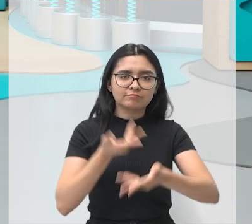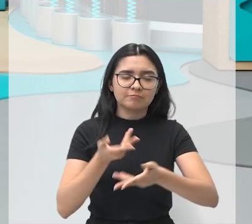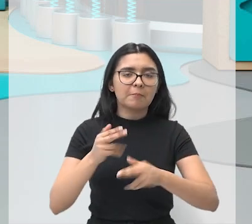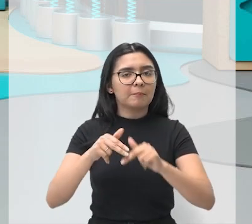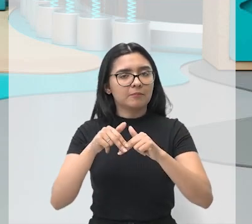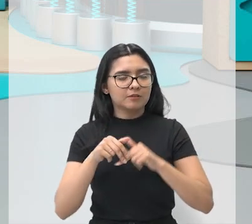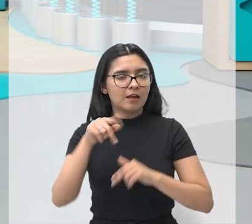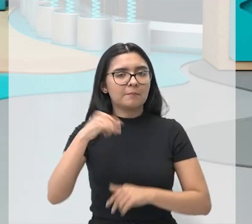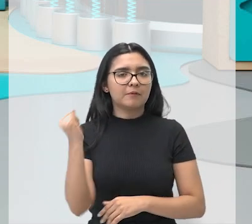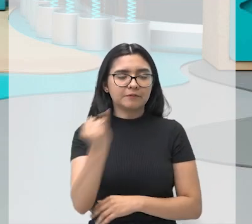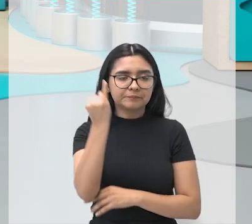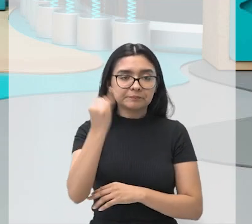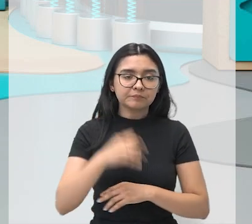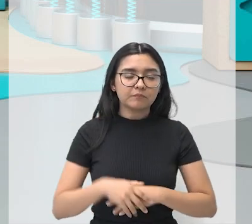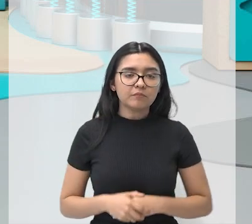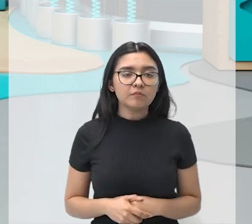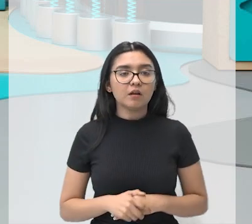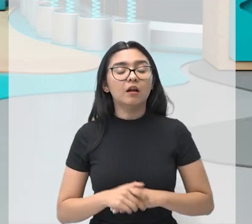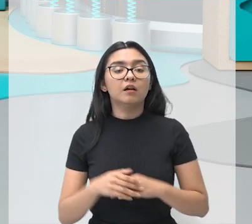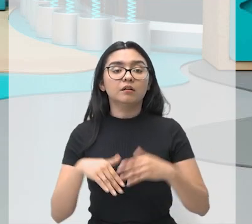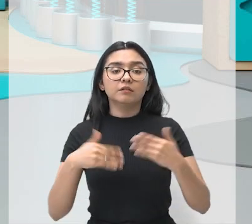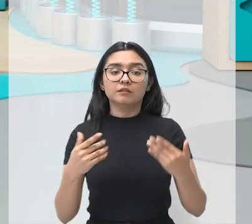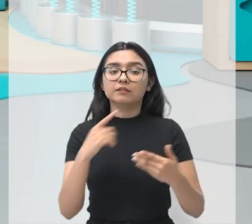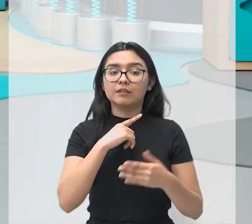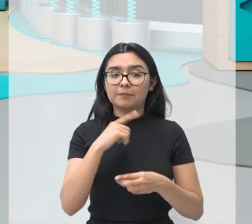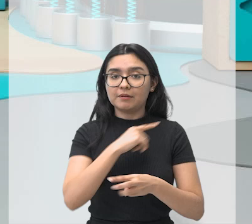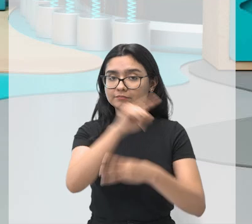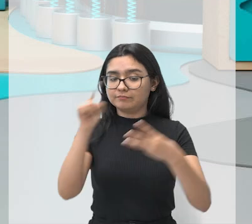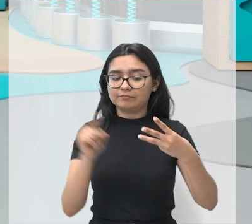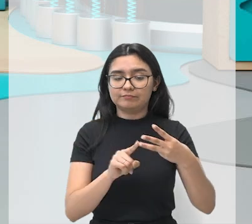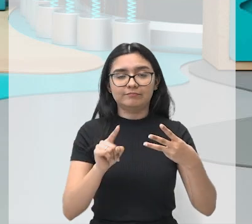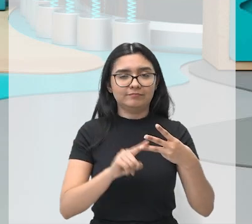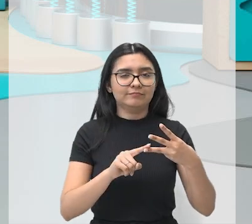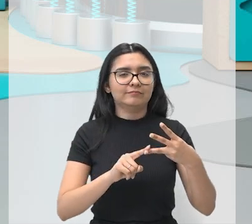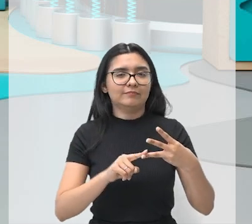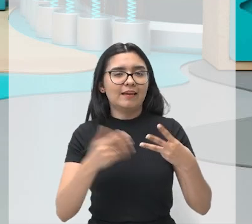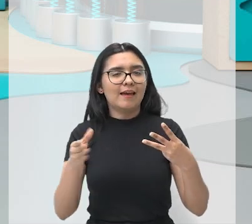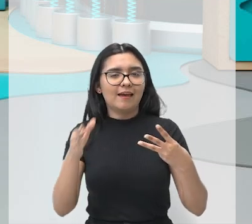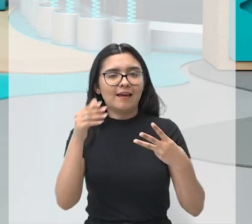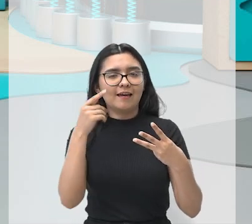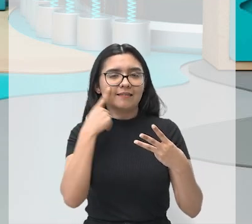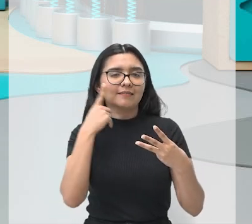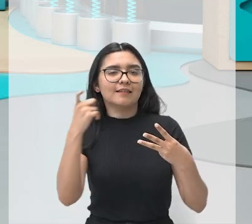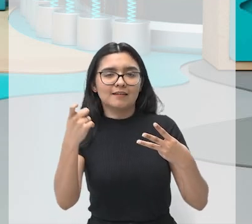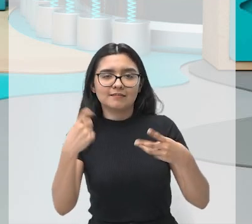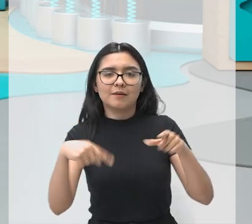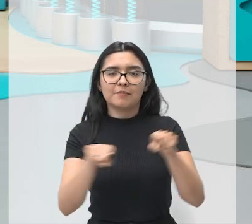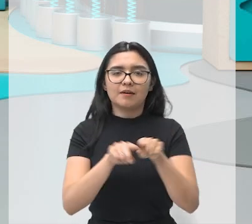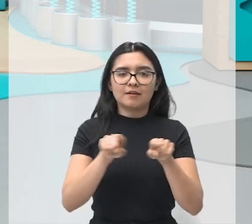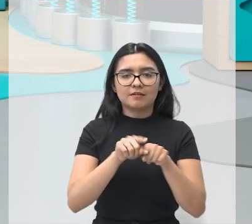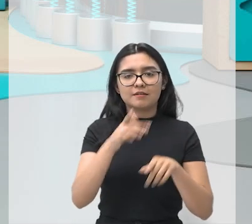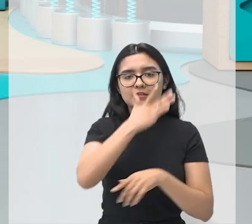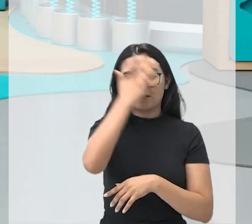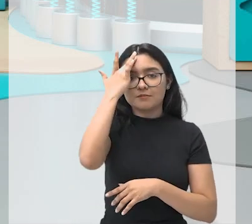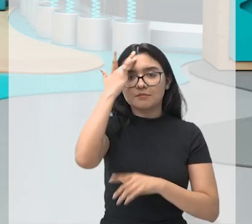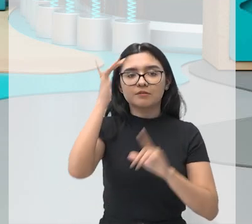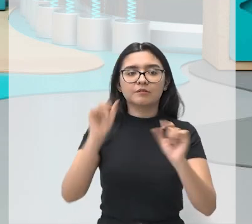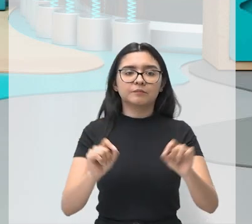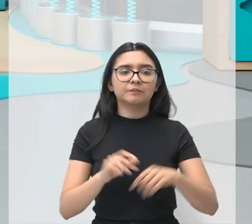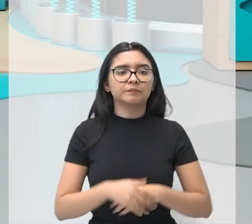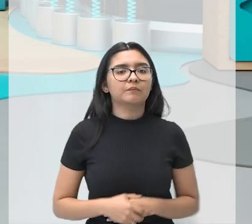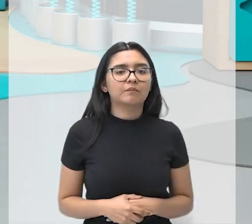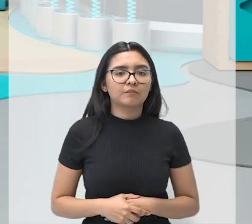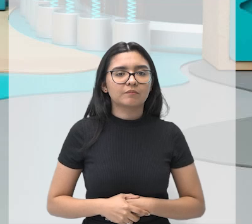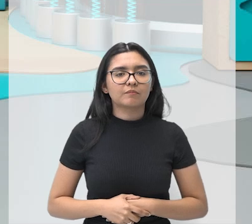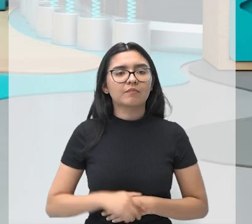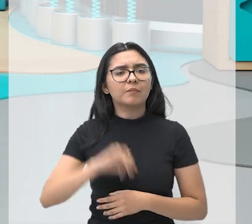da interação social. Outro ponto que é até atrativo, que convida ali os praticantes, é o caráter de